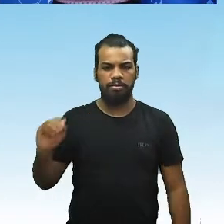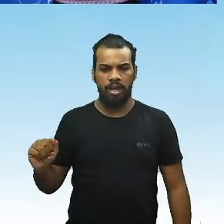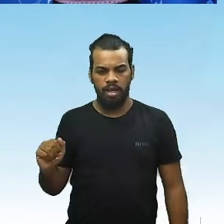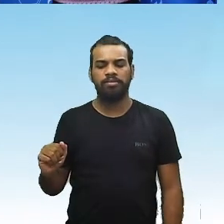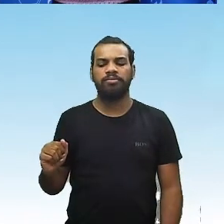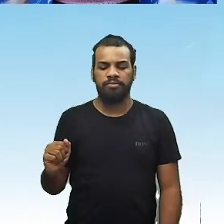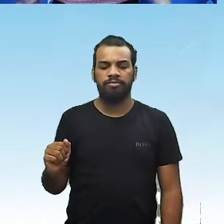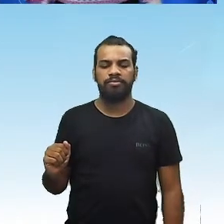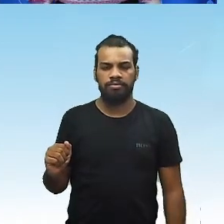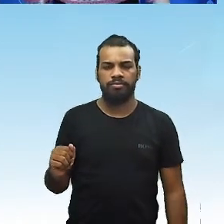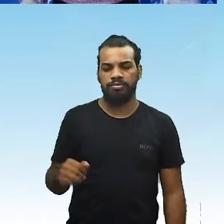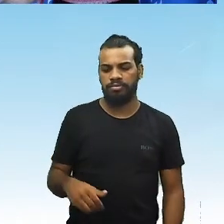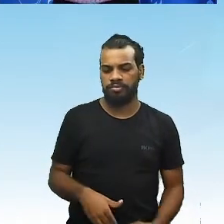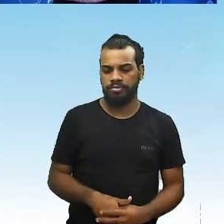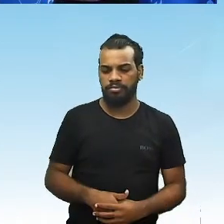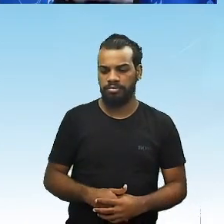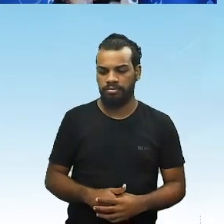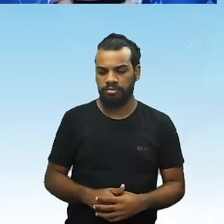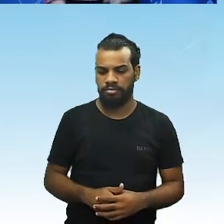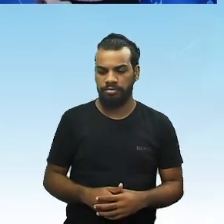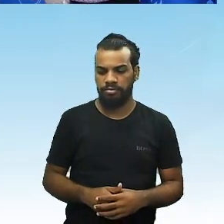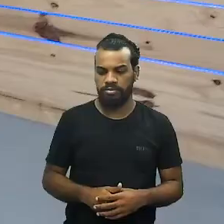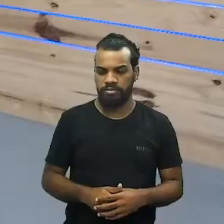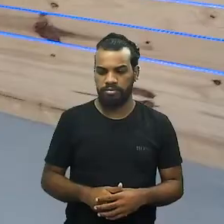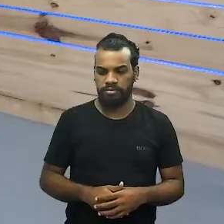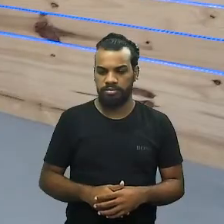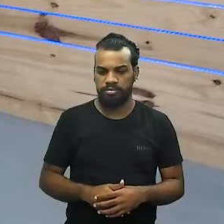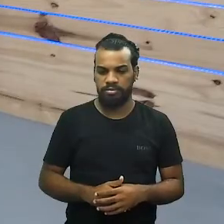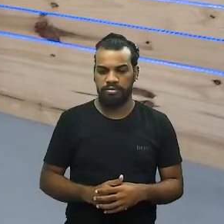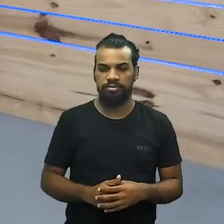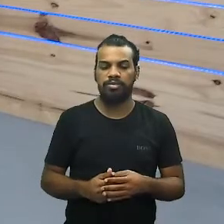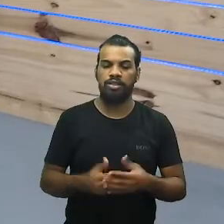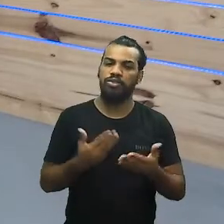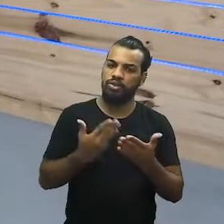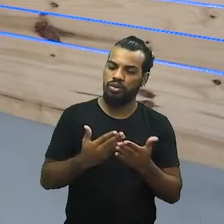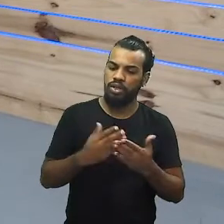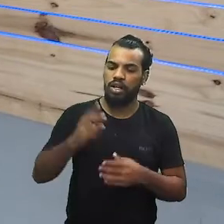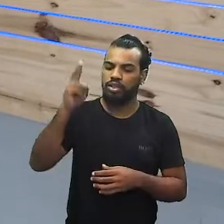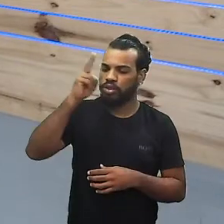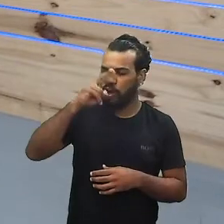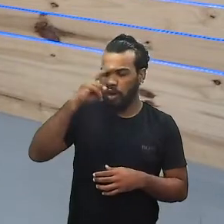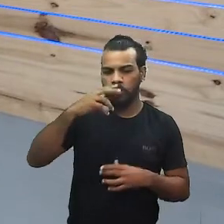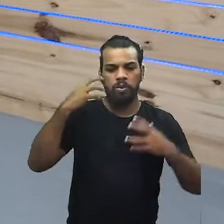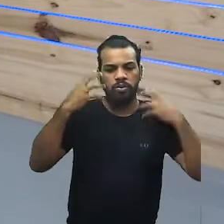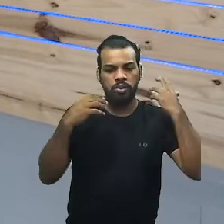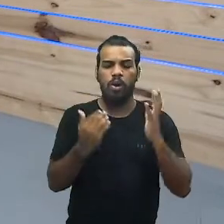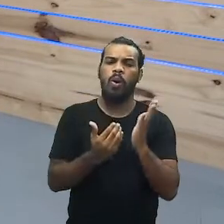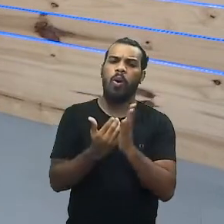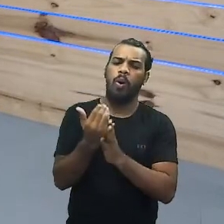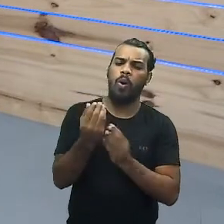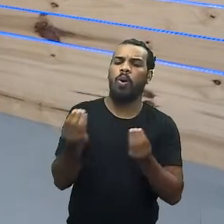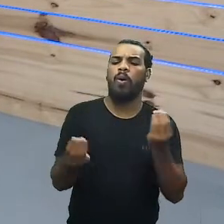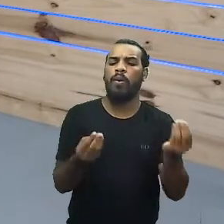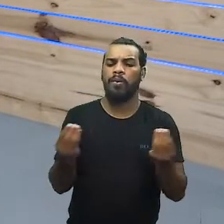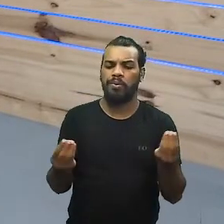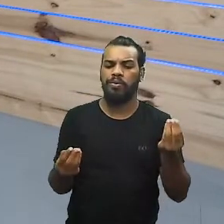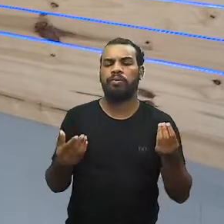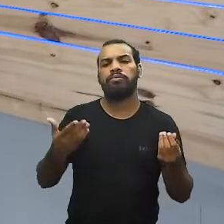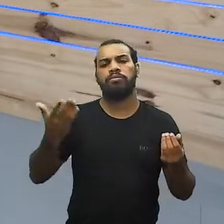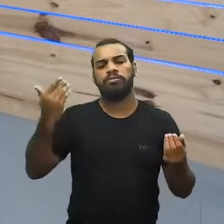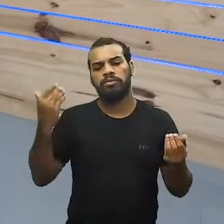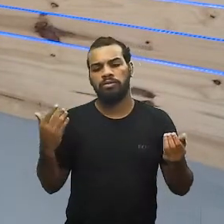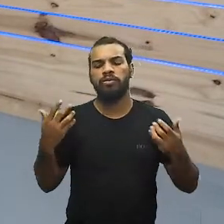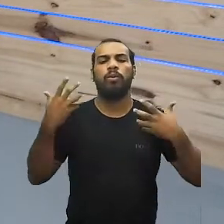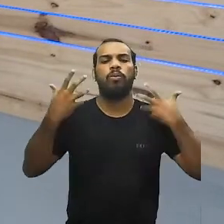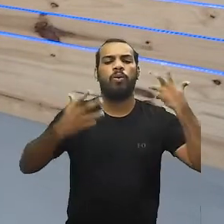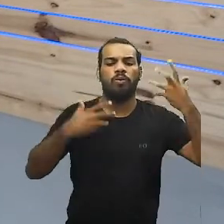nos dias de hoje. Então a gente estudou um pouquinho da história dos musicais, né? Falamos, né, do início, como começou, a origem, o que é um